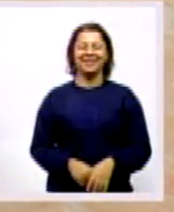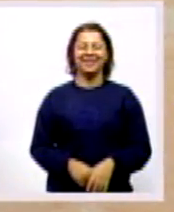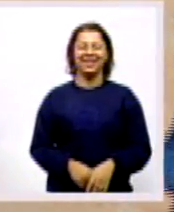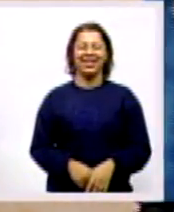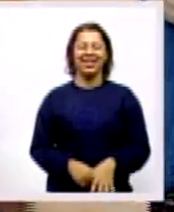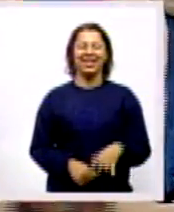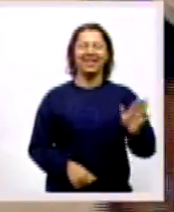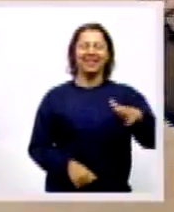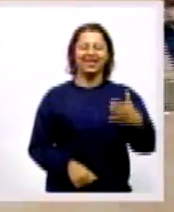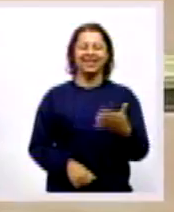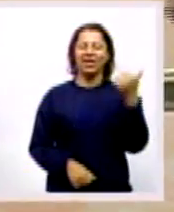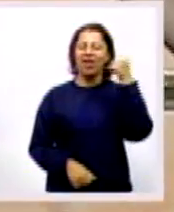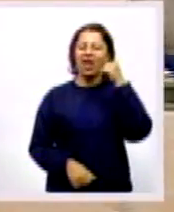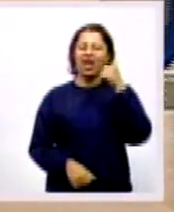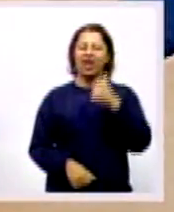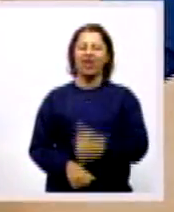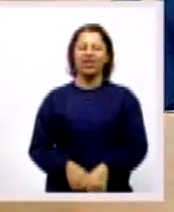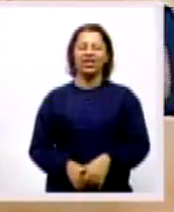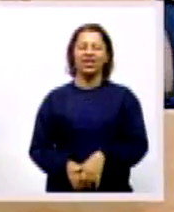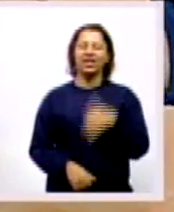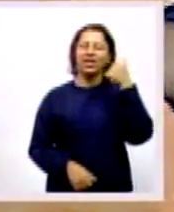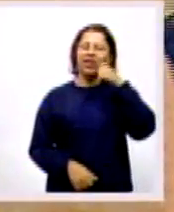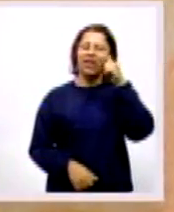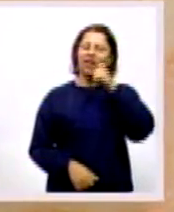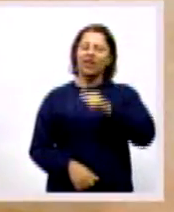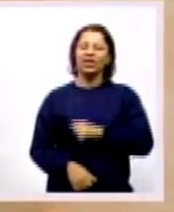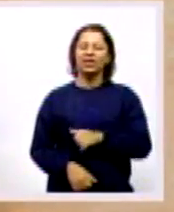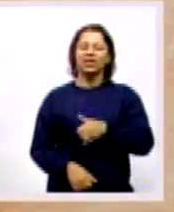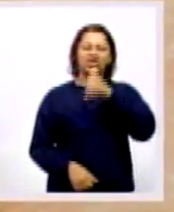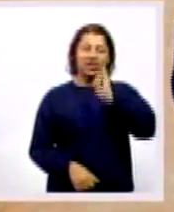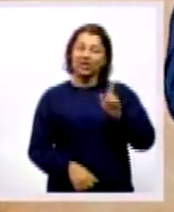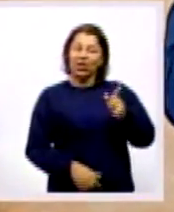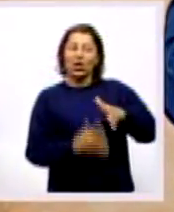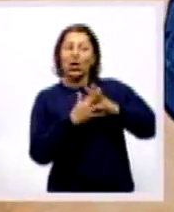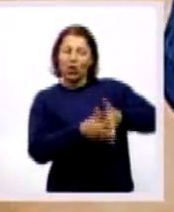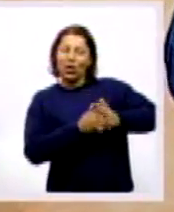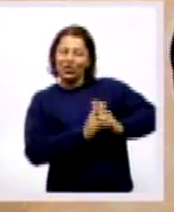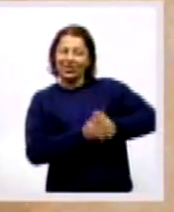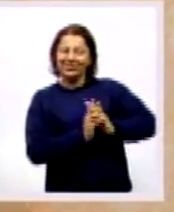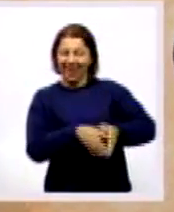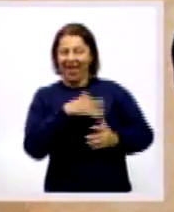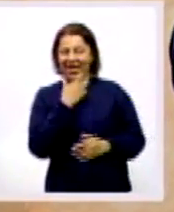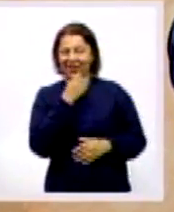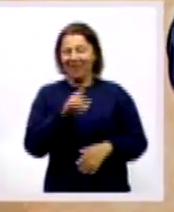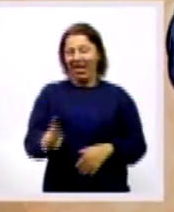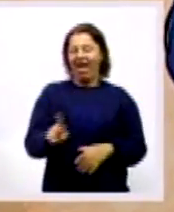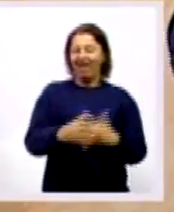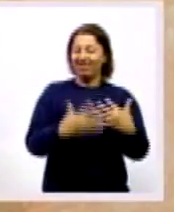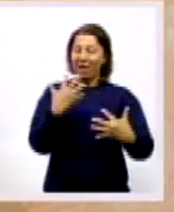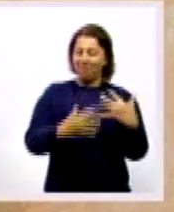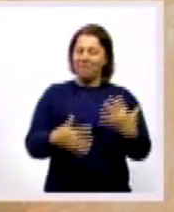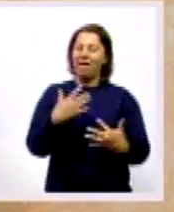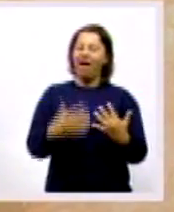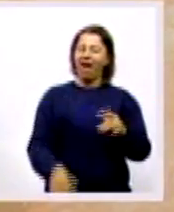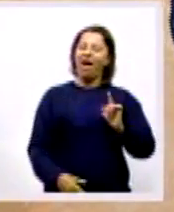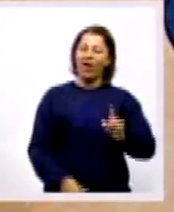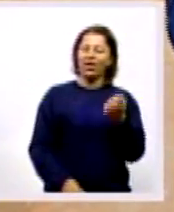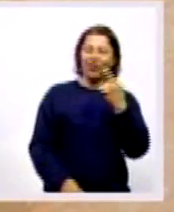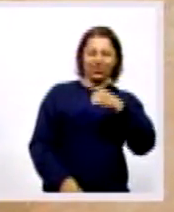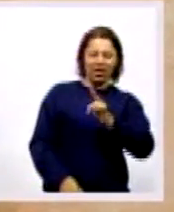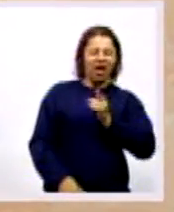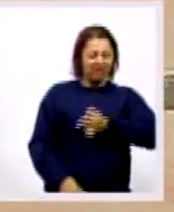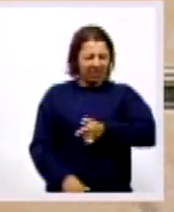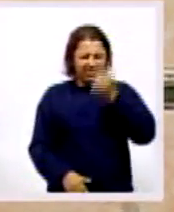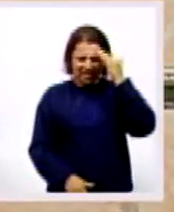Aí nisso a comadre Geralda já acha que o Joel também já está ensinando. Joel, você está confundindo a cabeça do moço, meu filho. Pega ali direitinho,